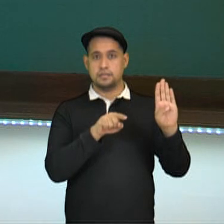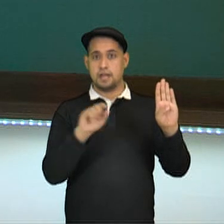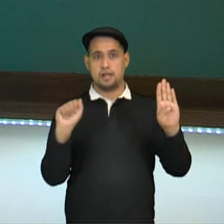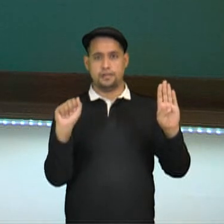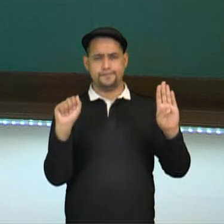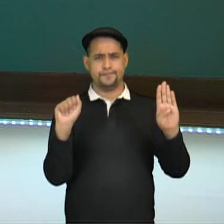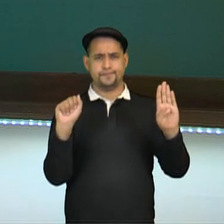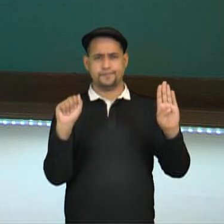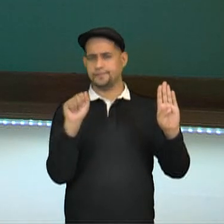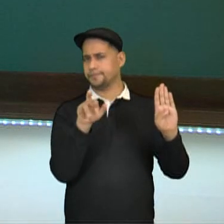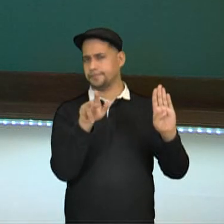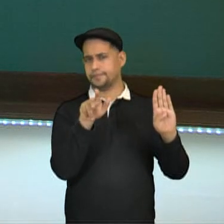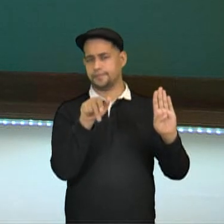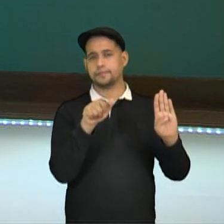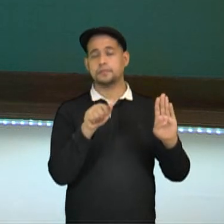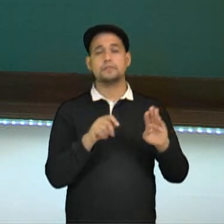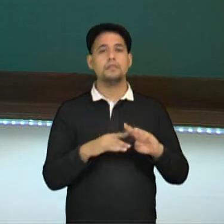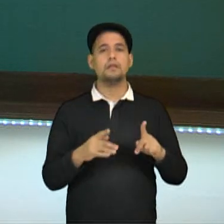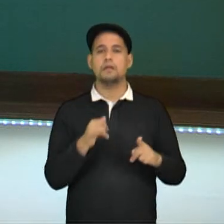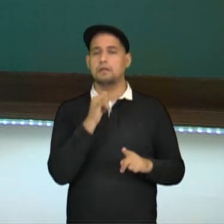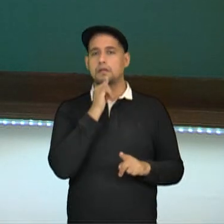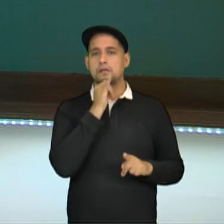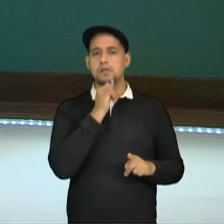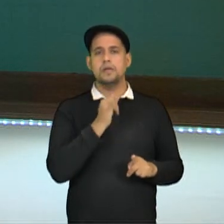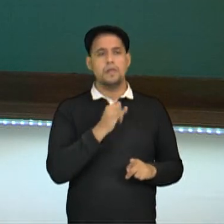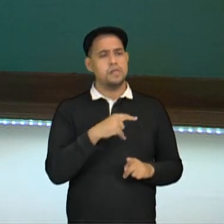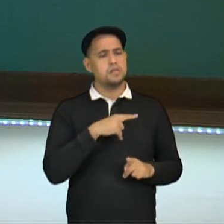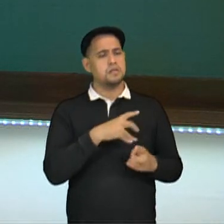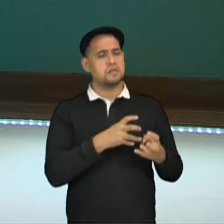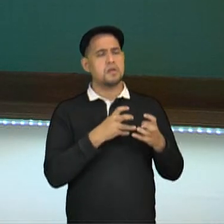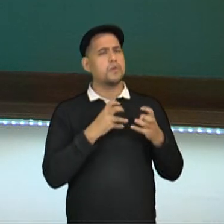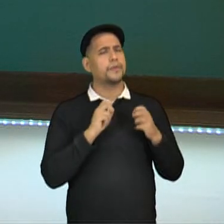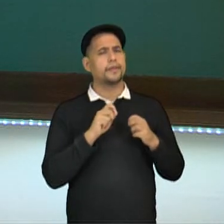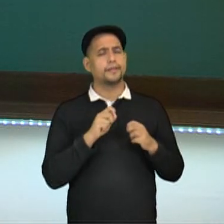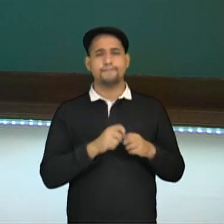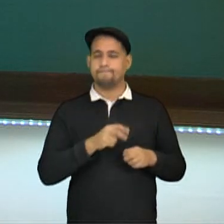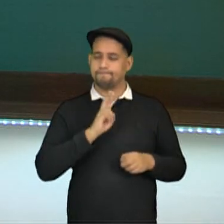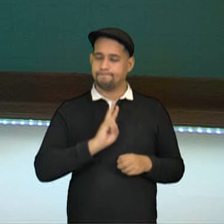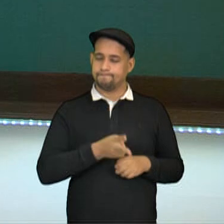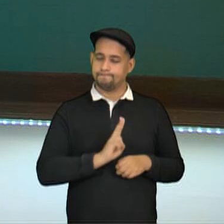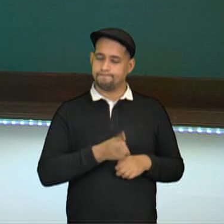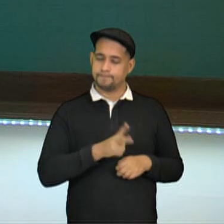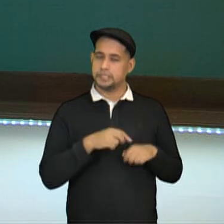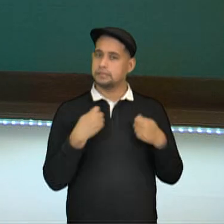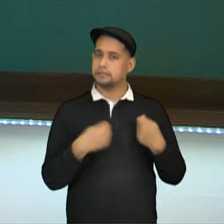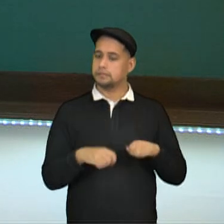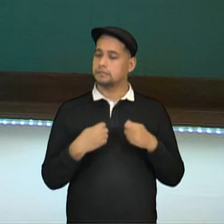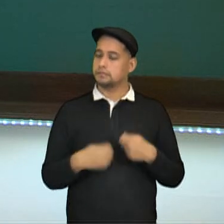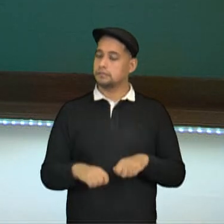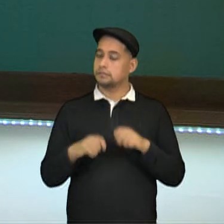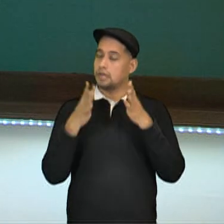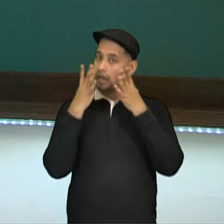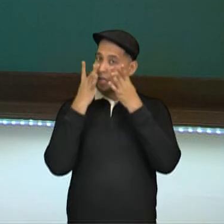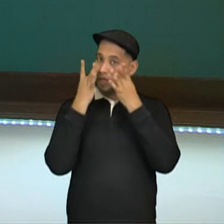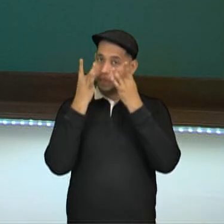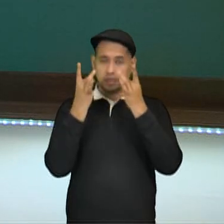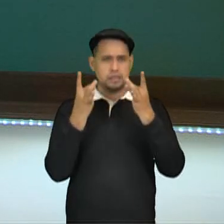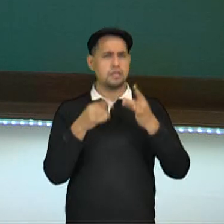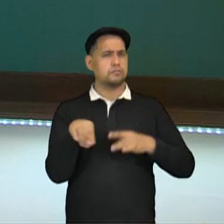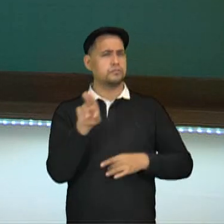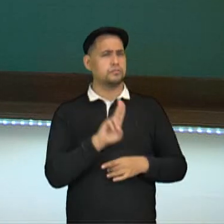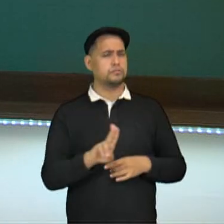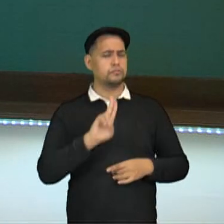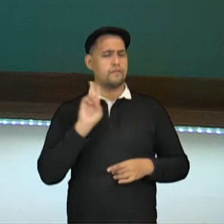o A. Mesma coisa, né? Então, ele requer um pouquinho sempre de atenção para que você realmente coloque